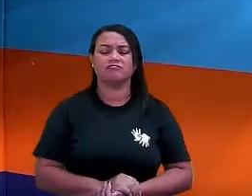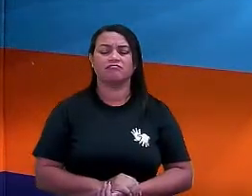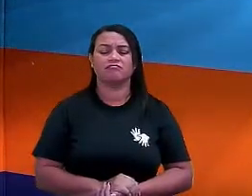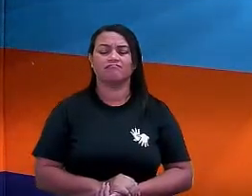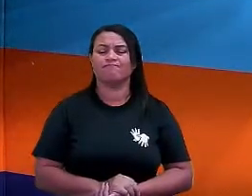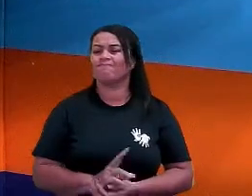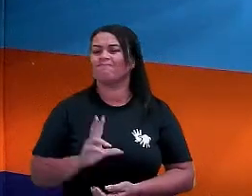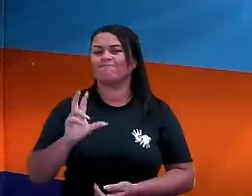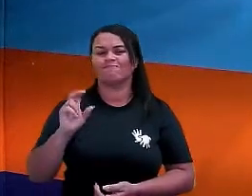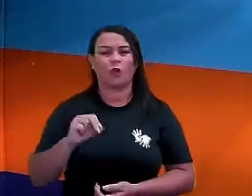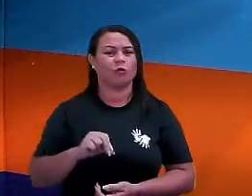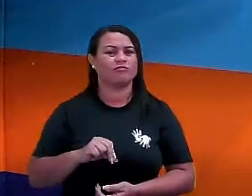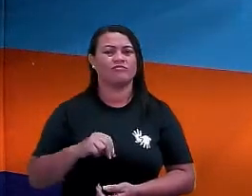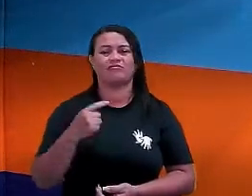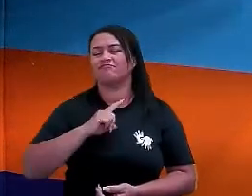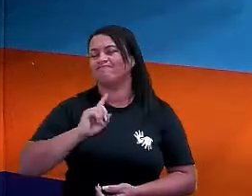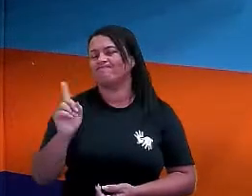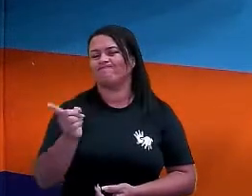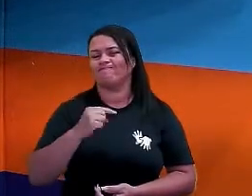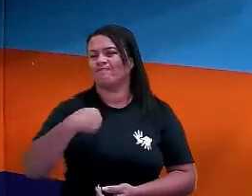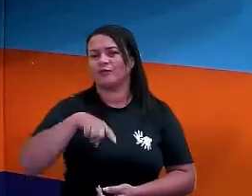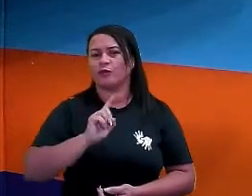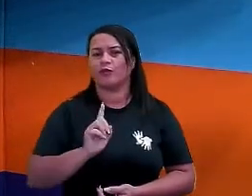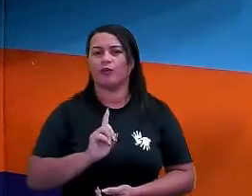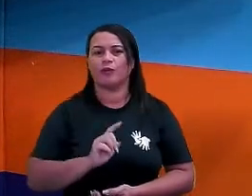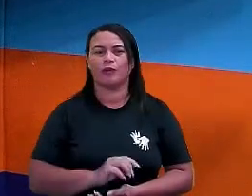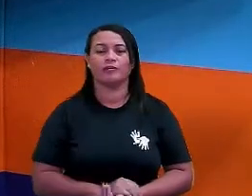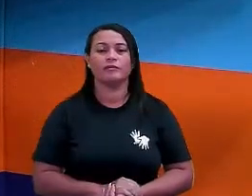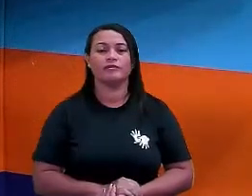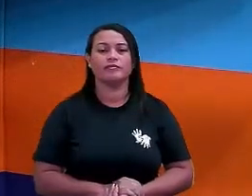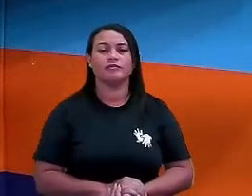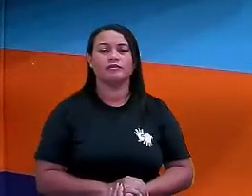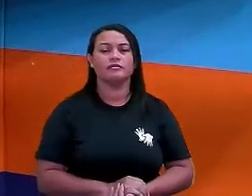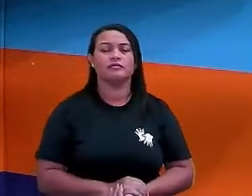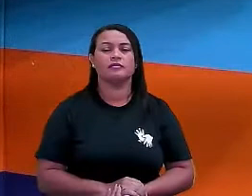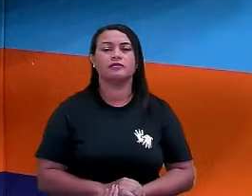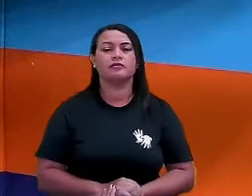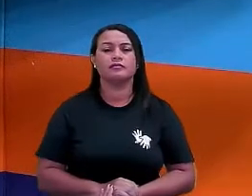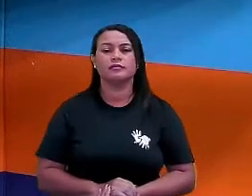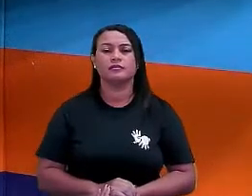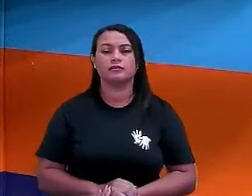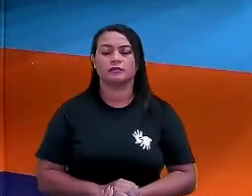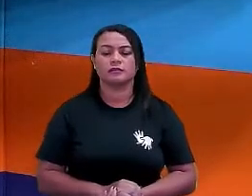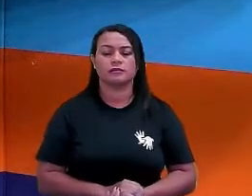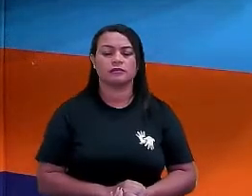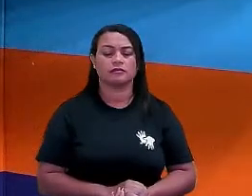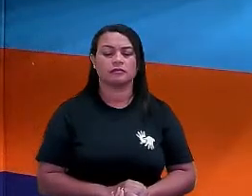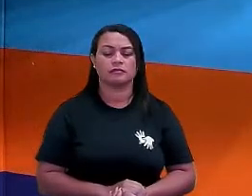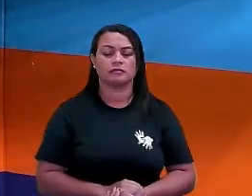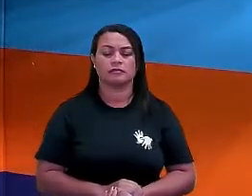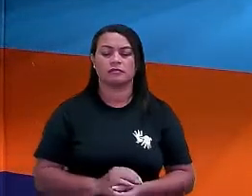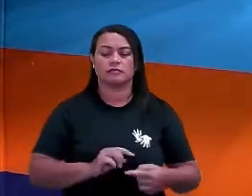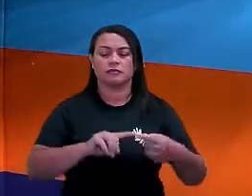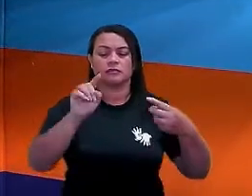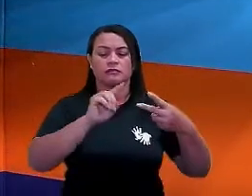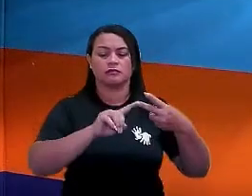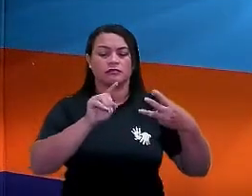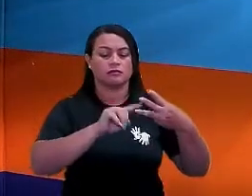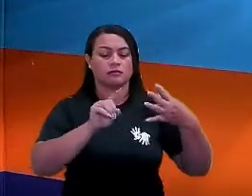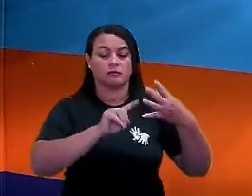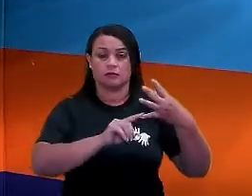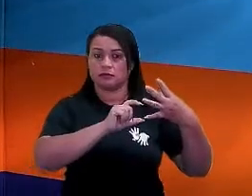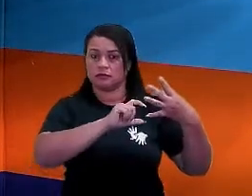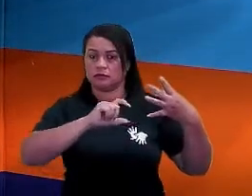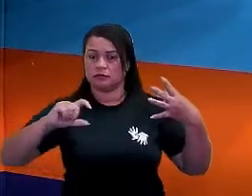not. Não, eu não vou. Ou ainda, eu posso perguntar, will you buy a new car next